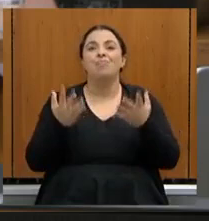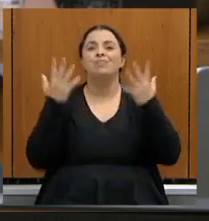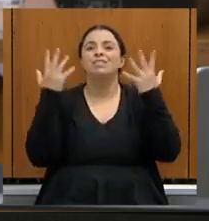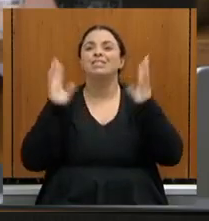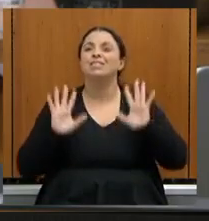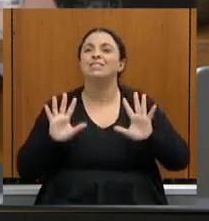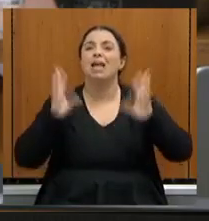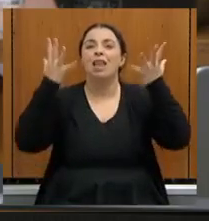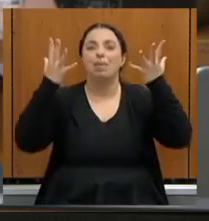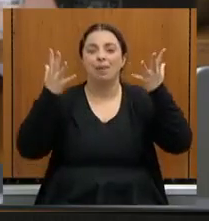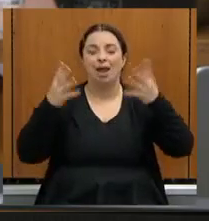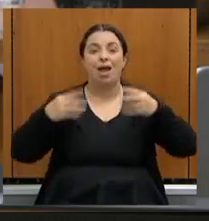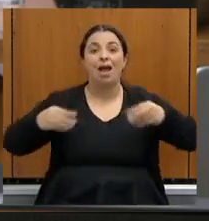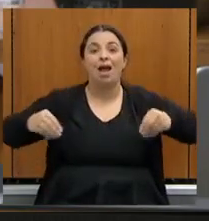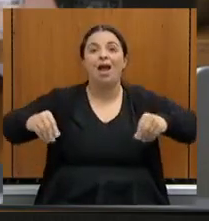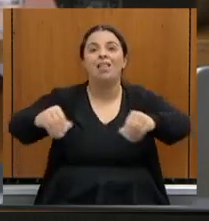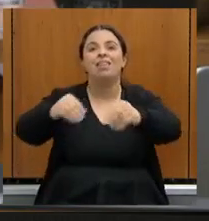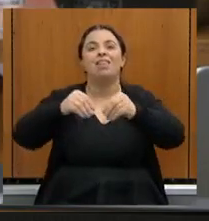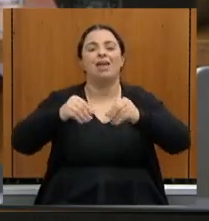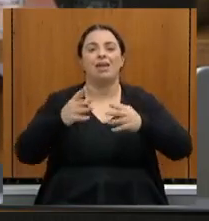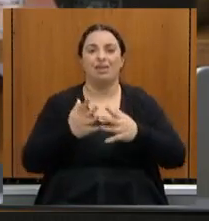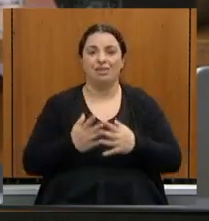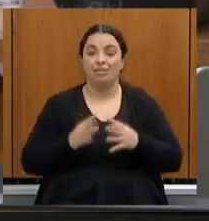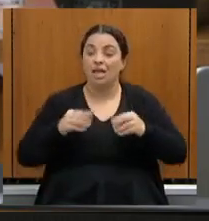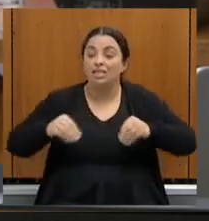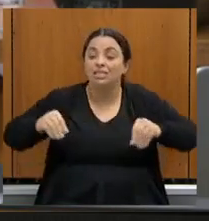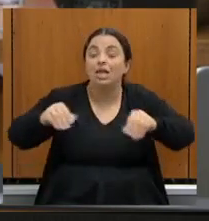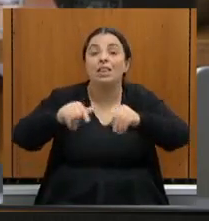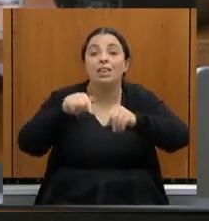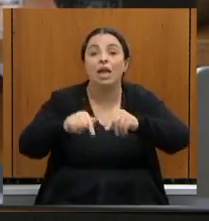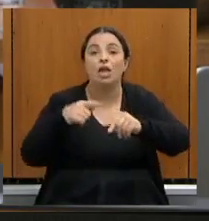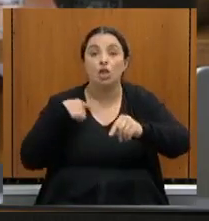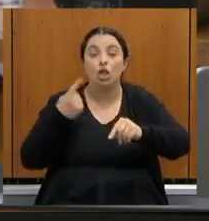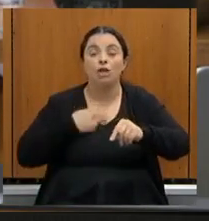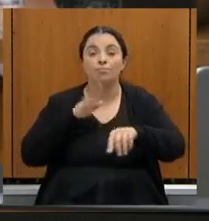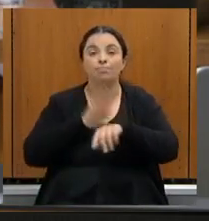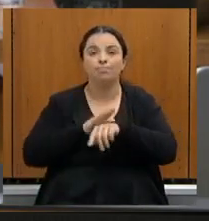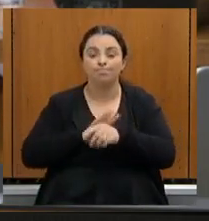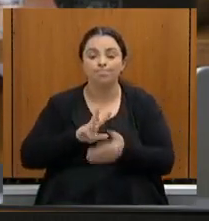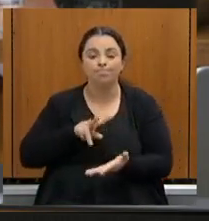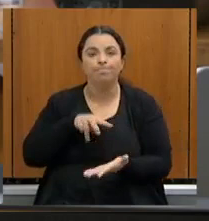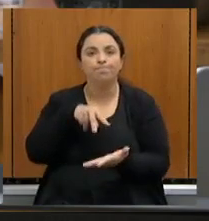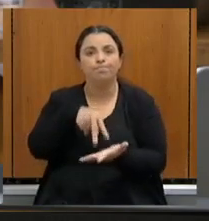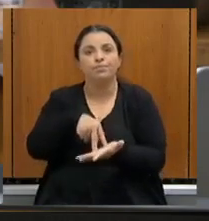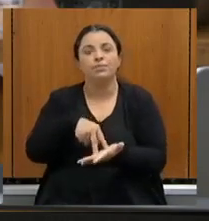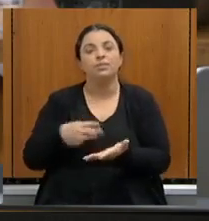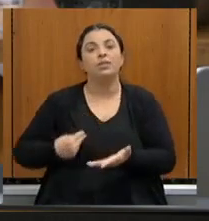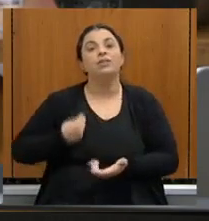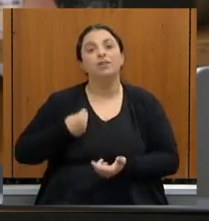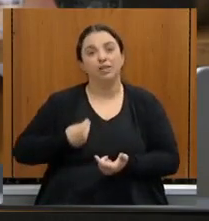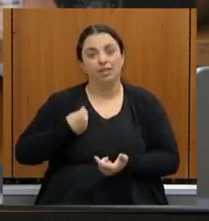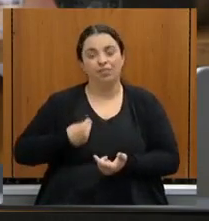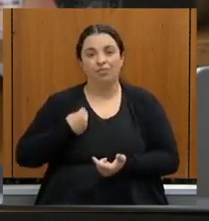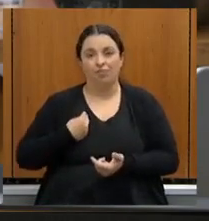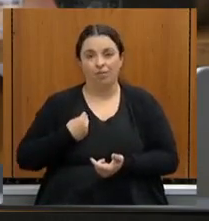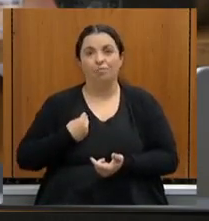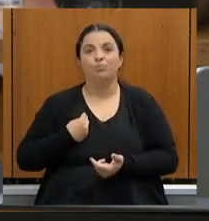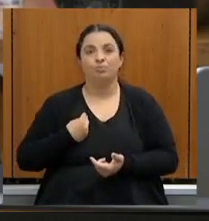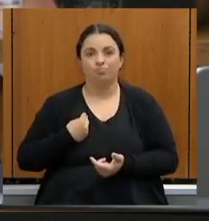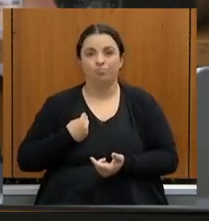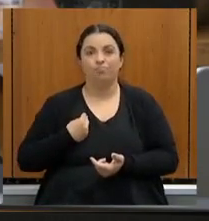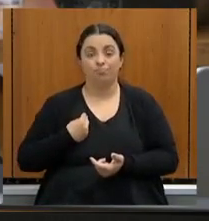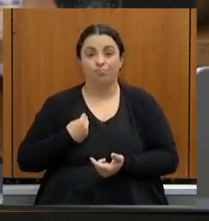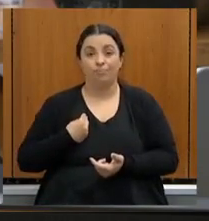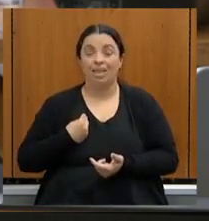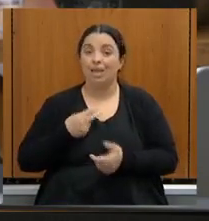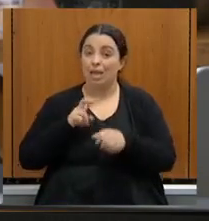a terra a terra onde nós pisamos a terra onde vivemos e nessa pós